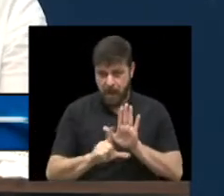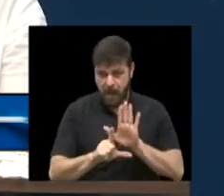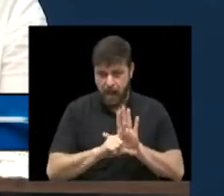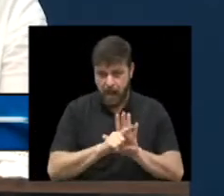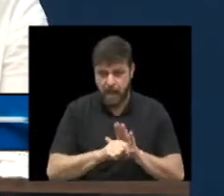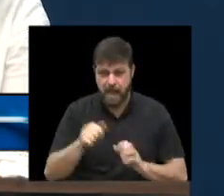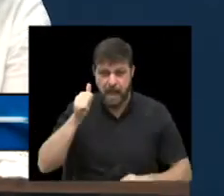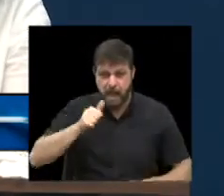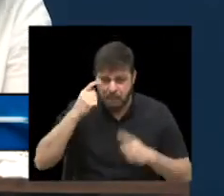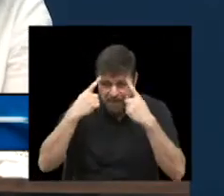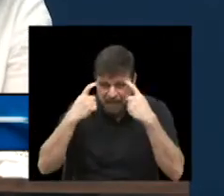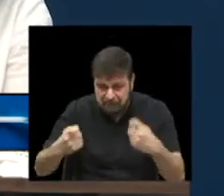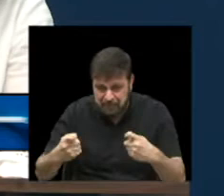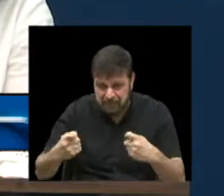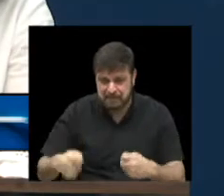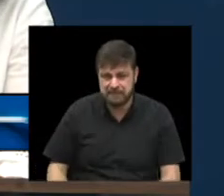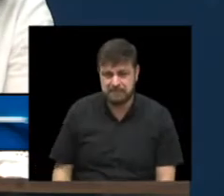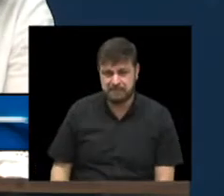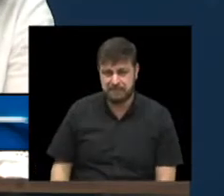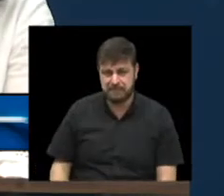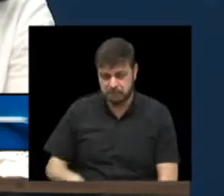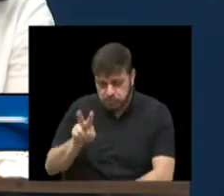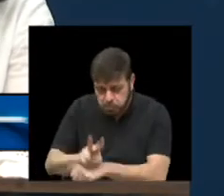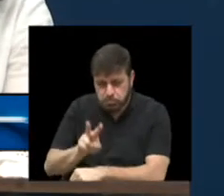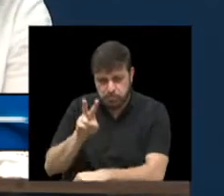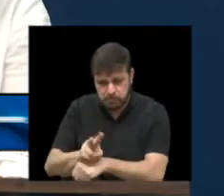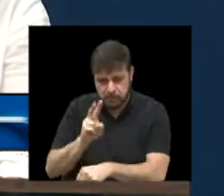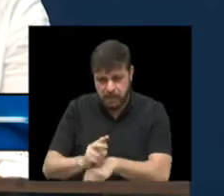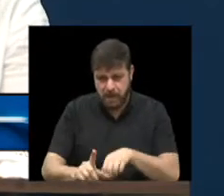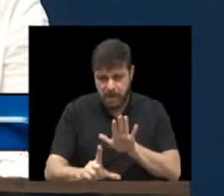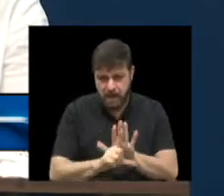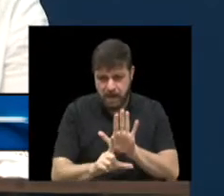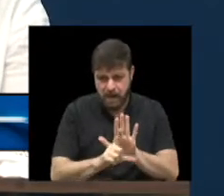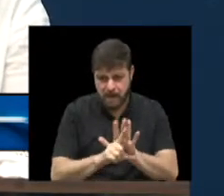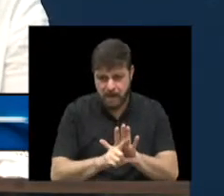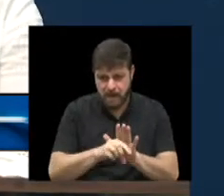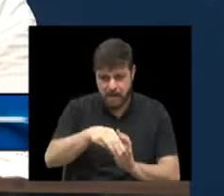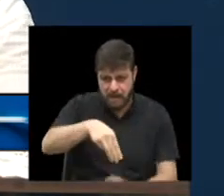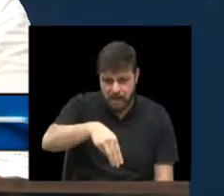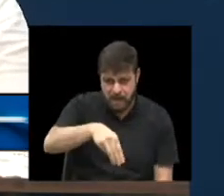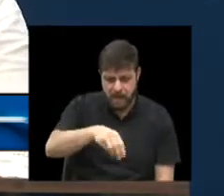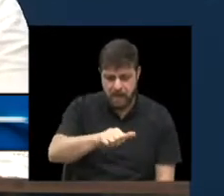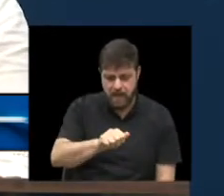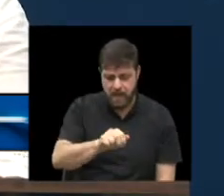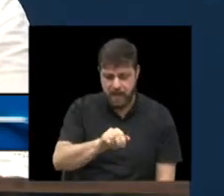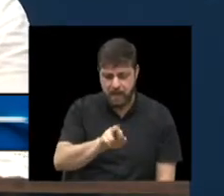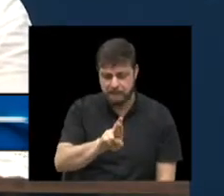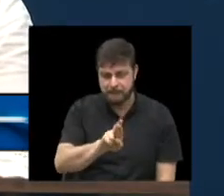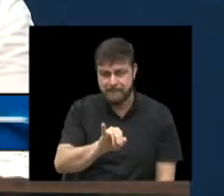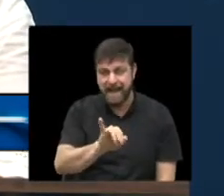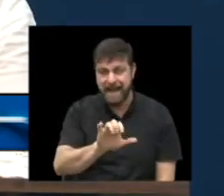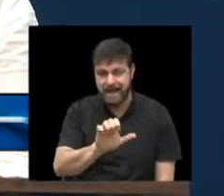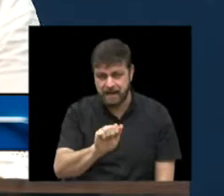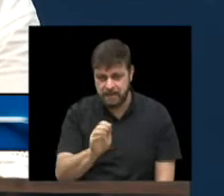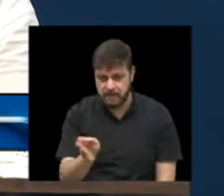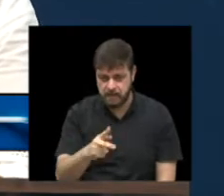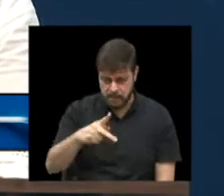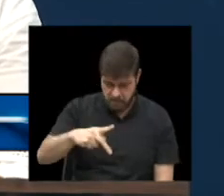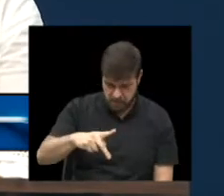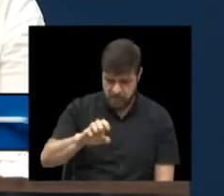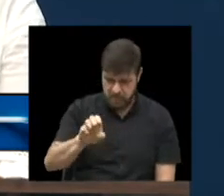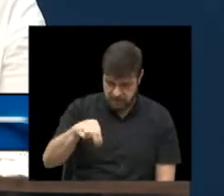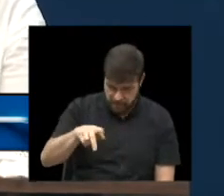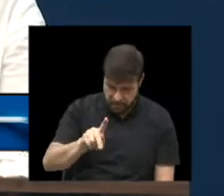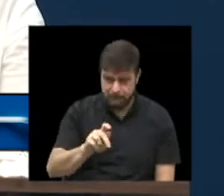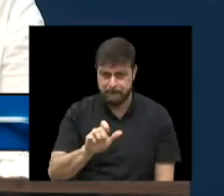combate à efetivação da Lei Maria da Penha, o combate à violência contra a mulher, deveria ser uma diretriz do município. Que